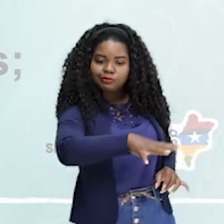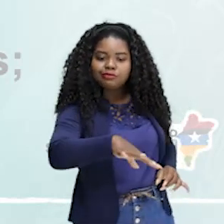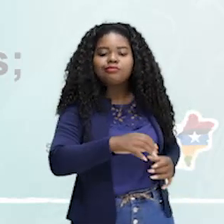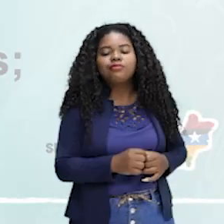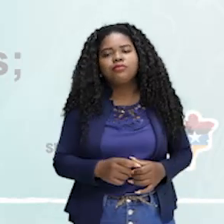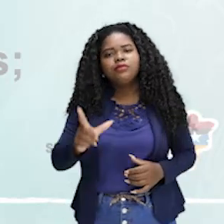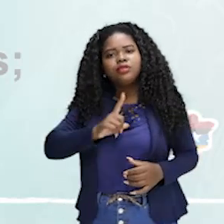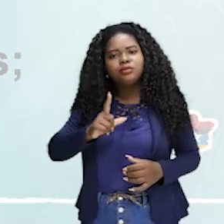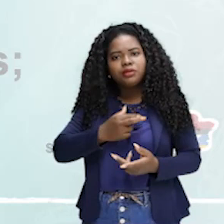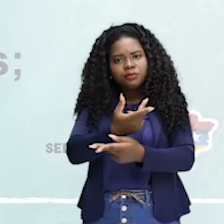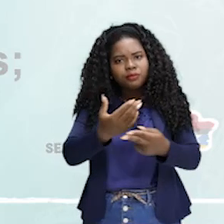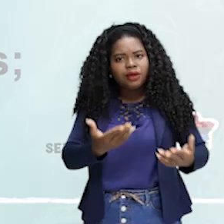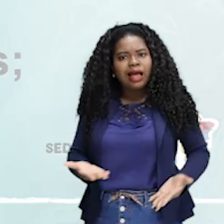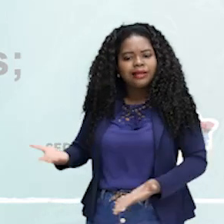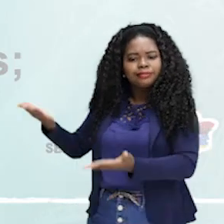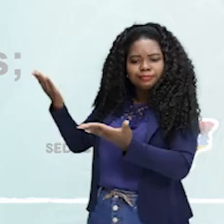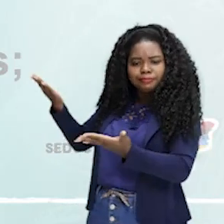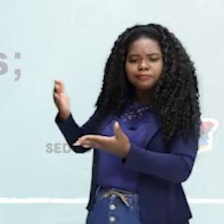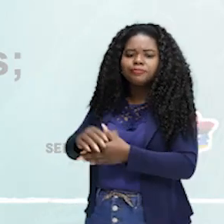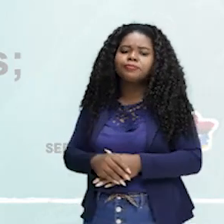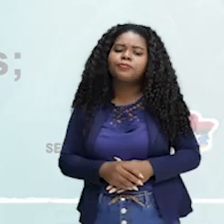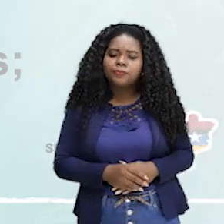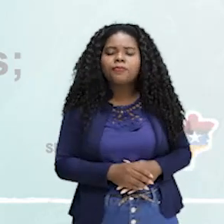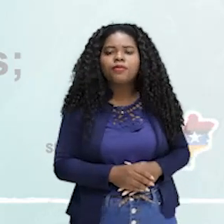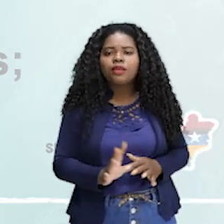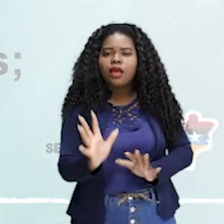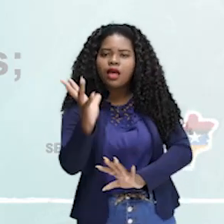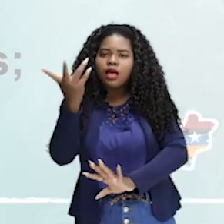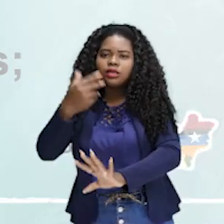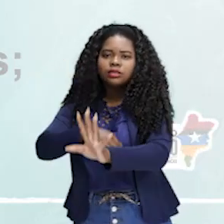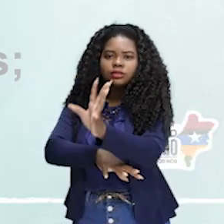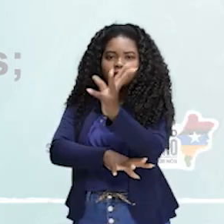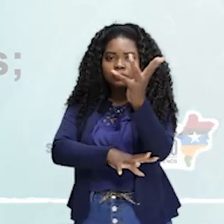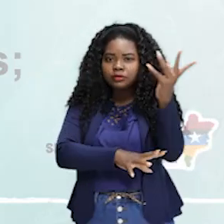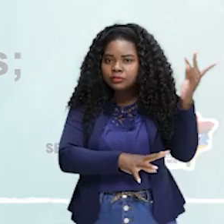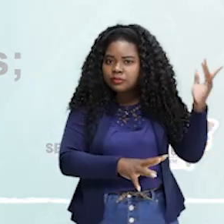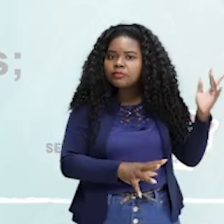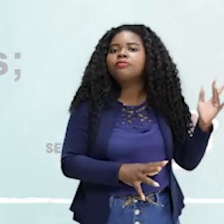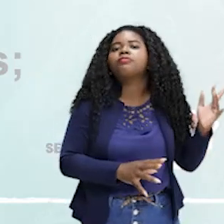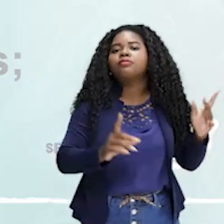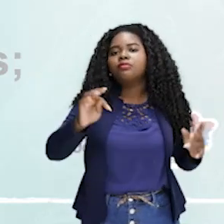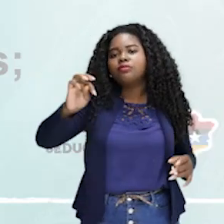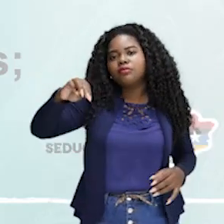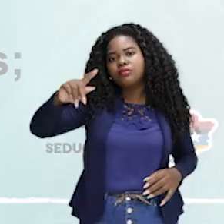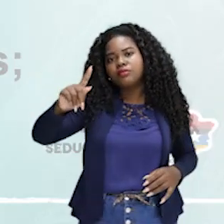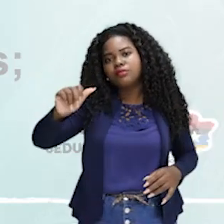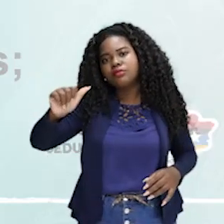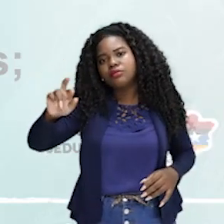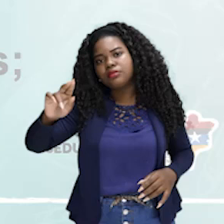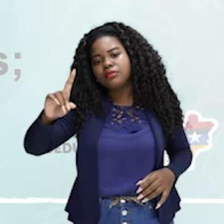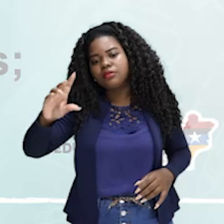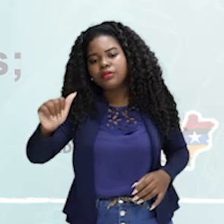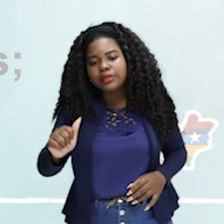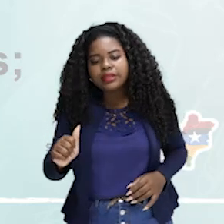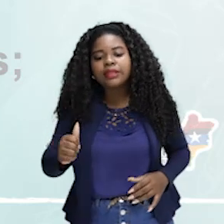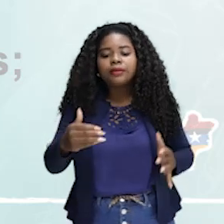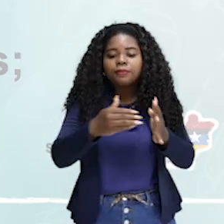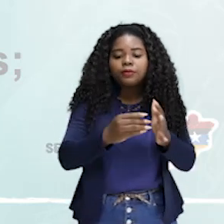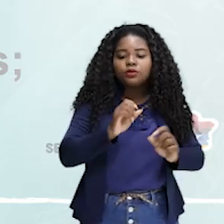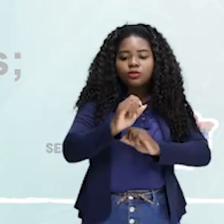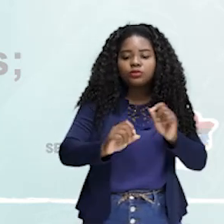aqui, a tundra, a taiga, né? A floresta temperada, as florestas tropicais, as savanas, os campos e, por último, as